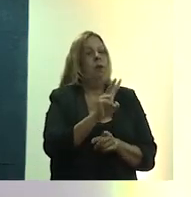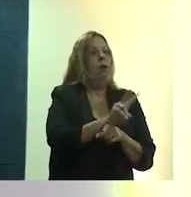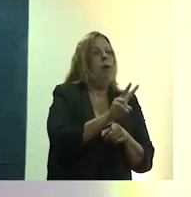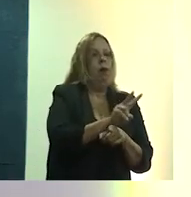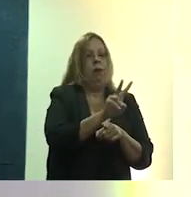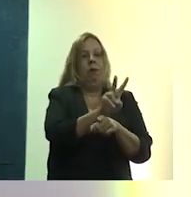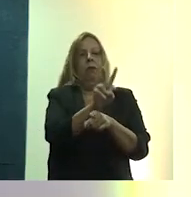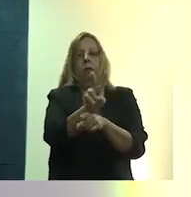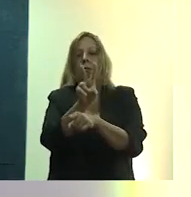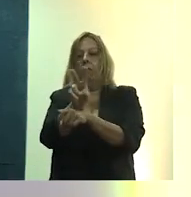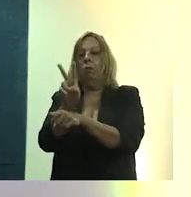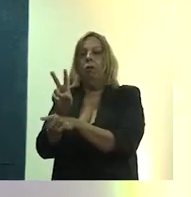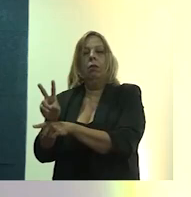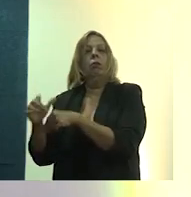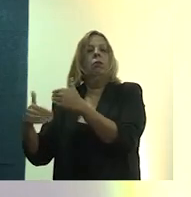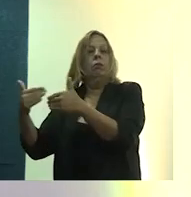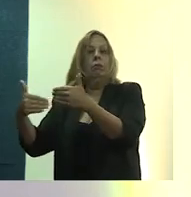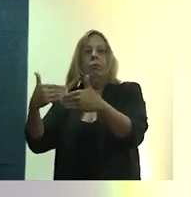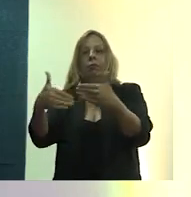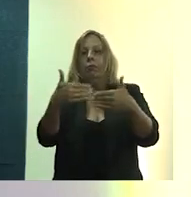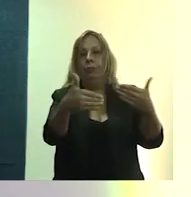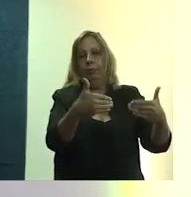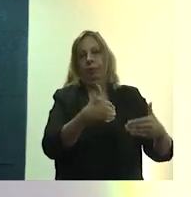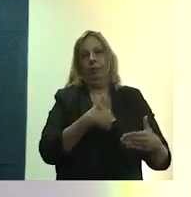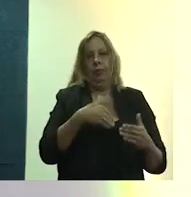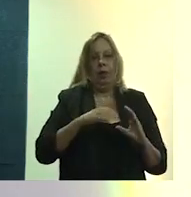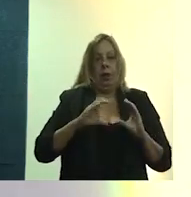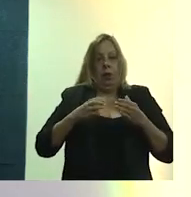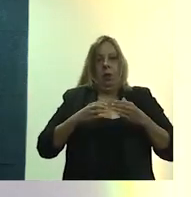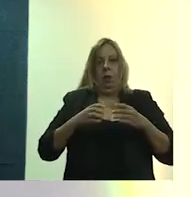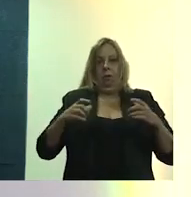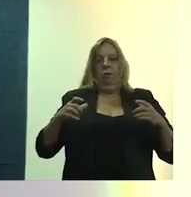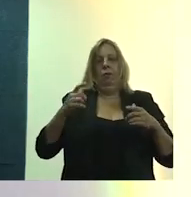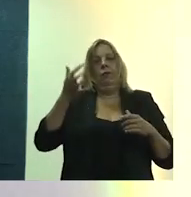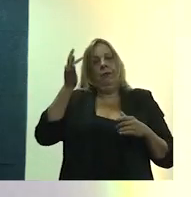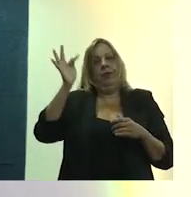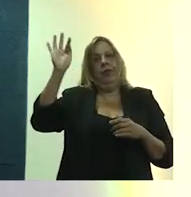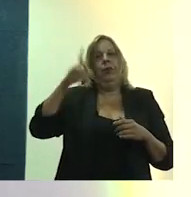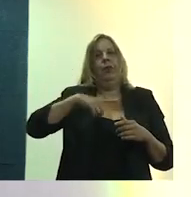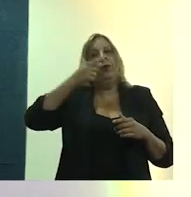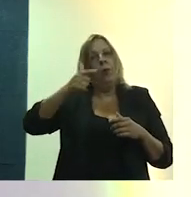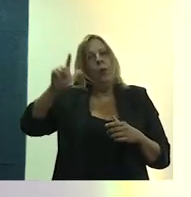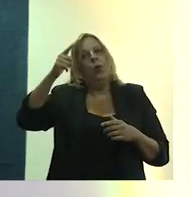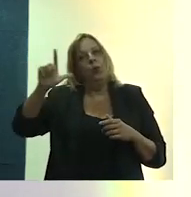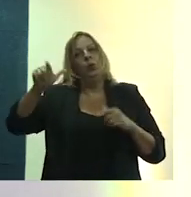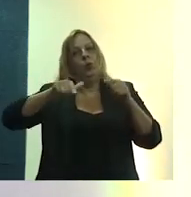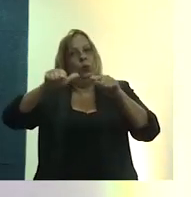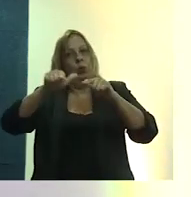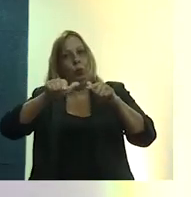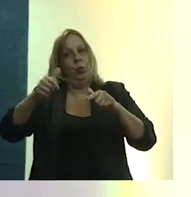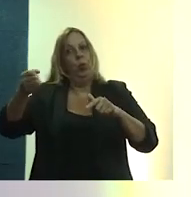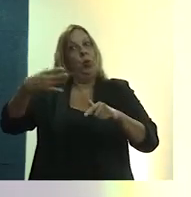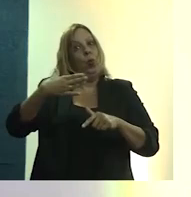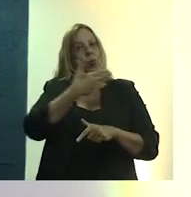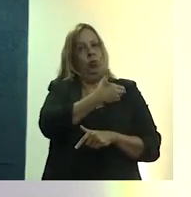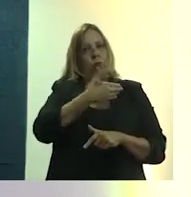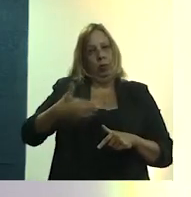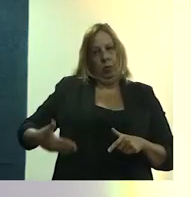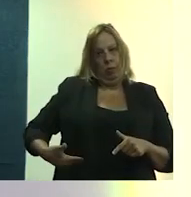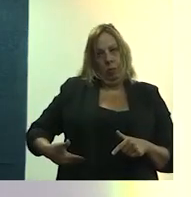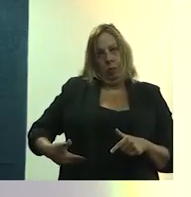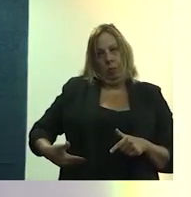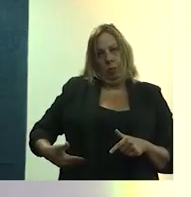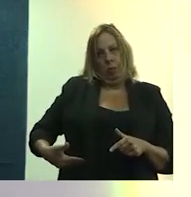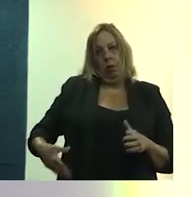a gente consegue ter programas clássicos do governo federal mas outras ações questões de gestação pelo novo governo